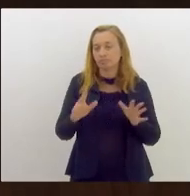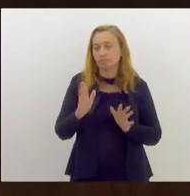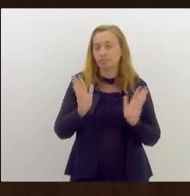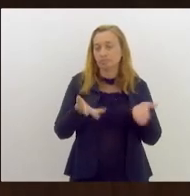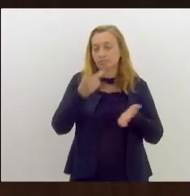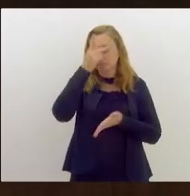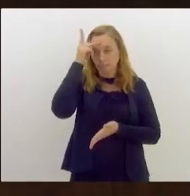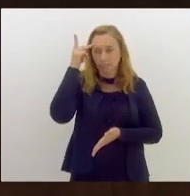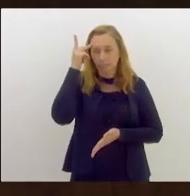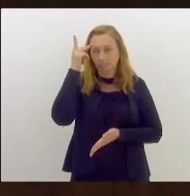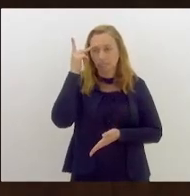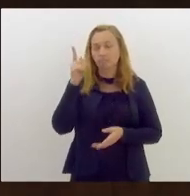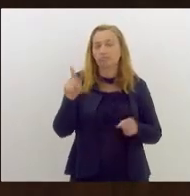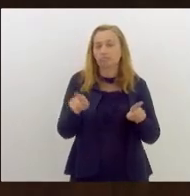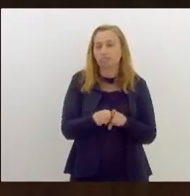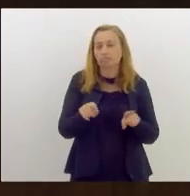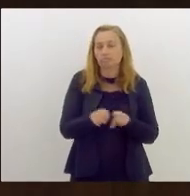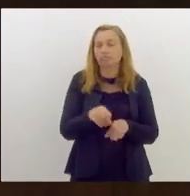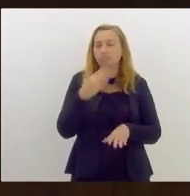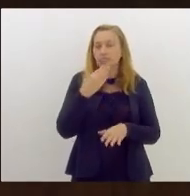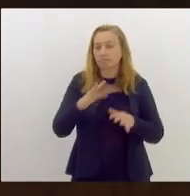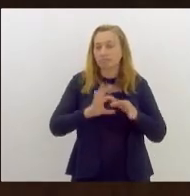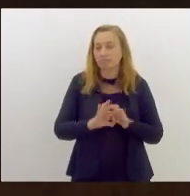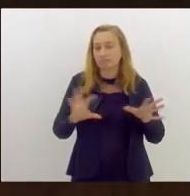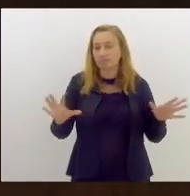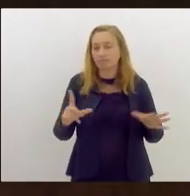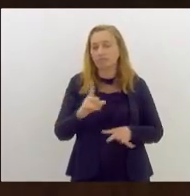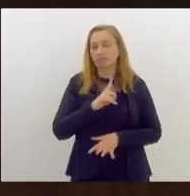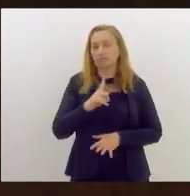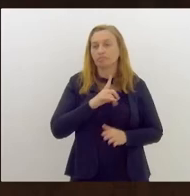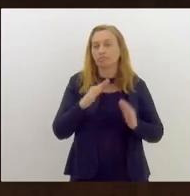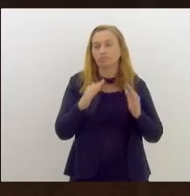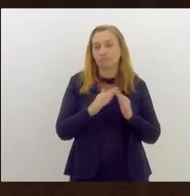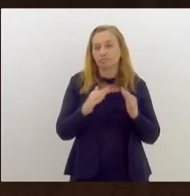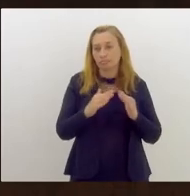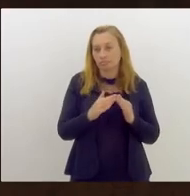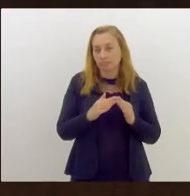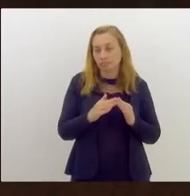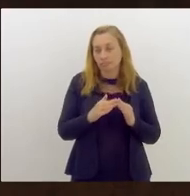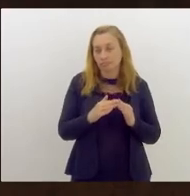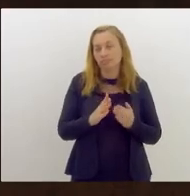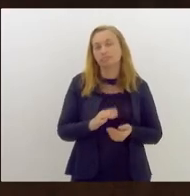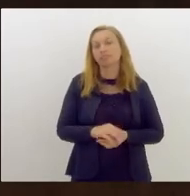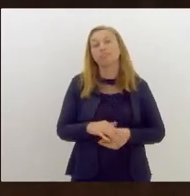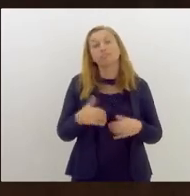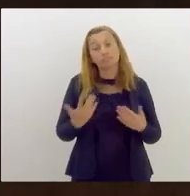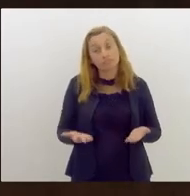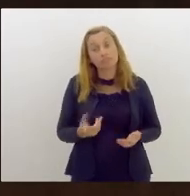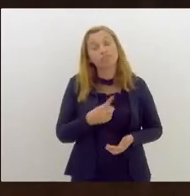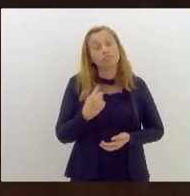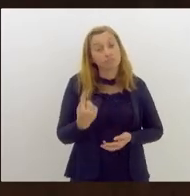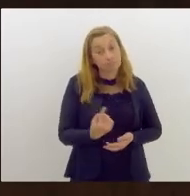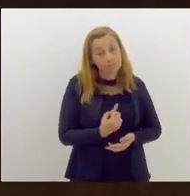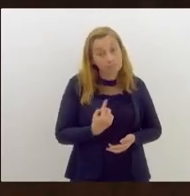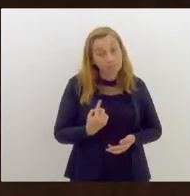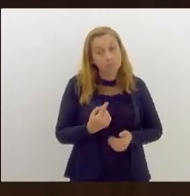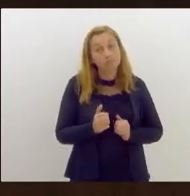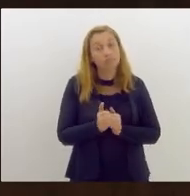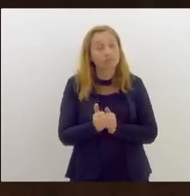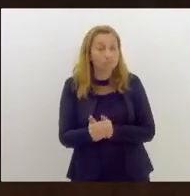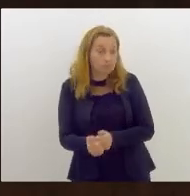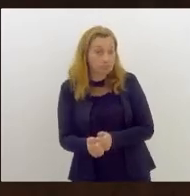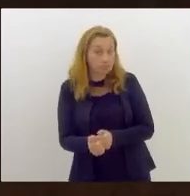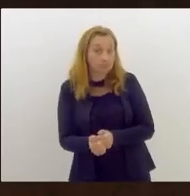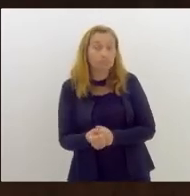pede aí Abolição para que tenha os seus lares tenham suas casas então nós estamos acompanhando